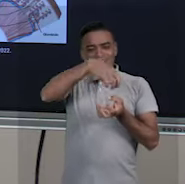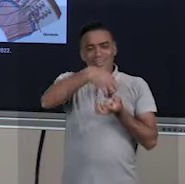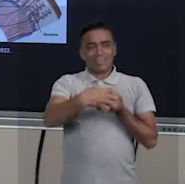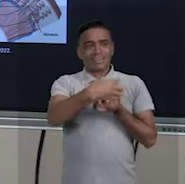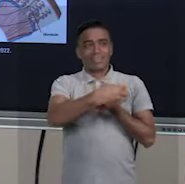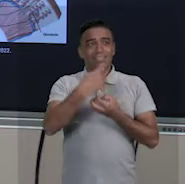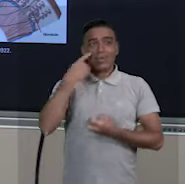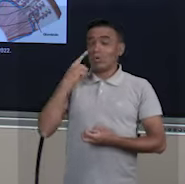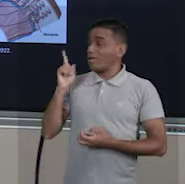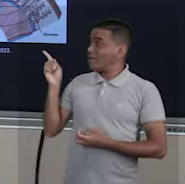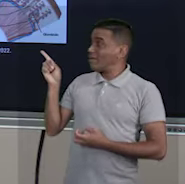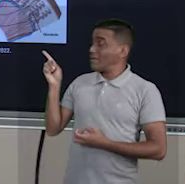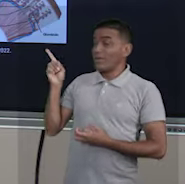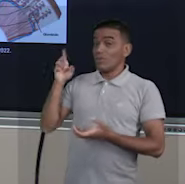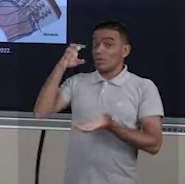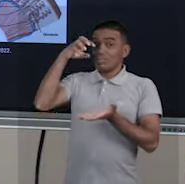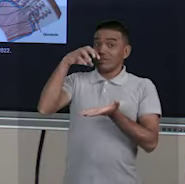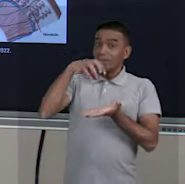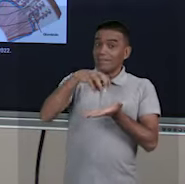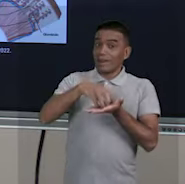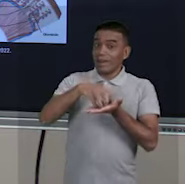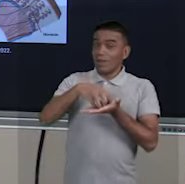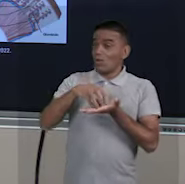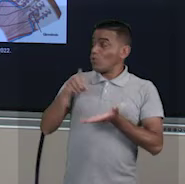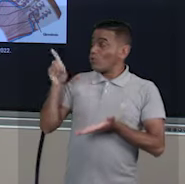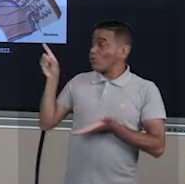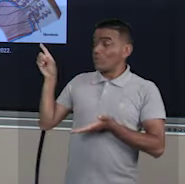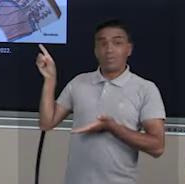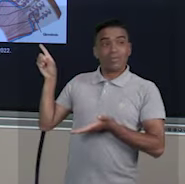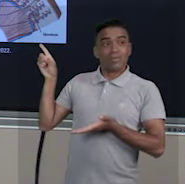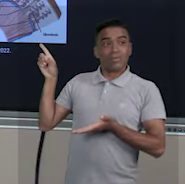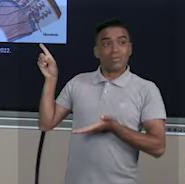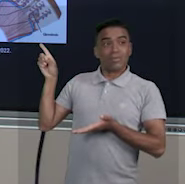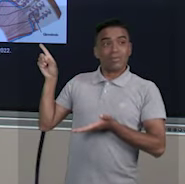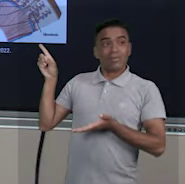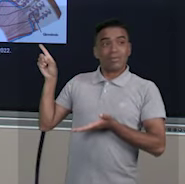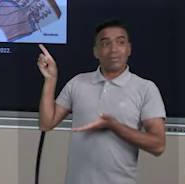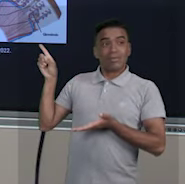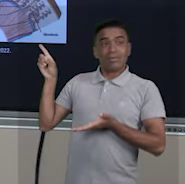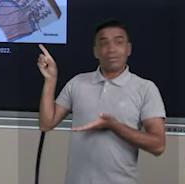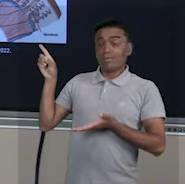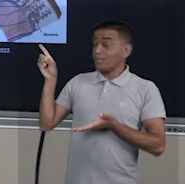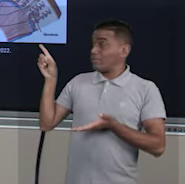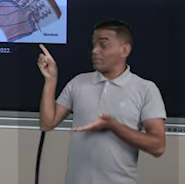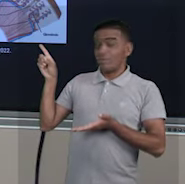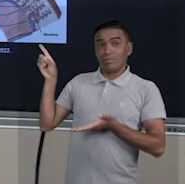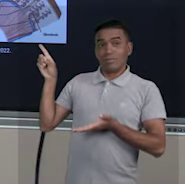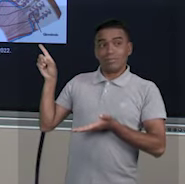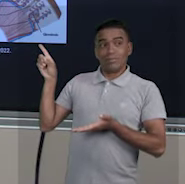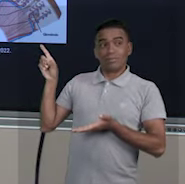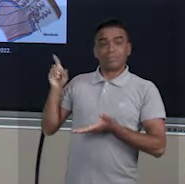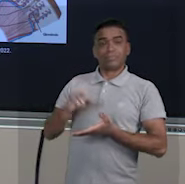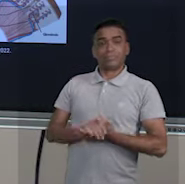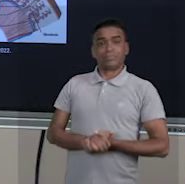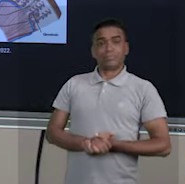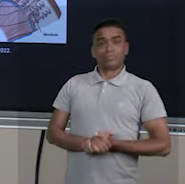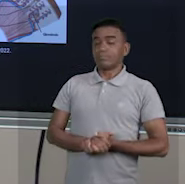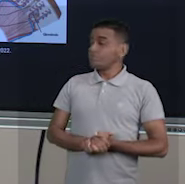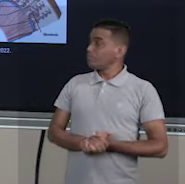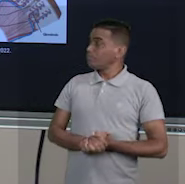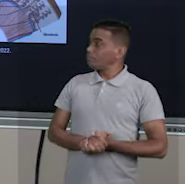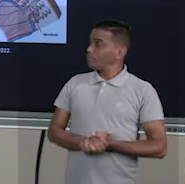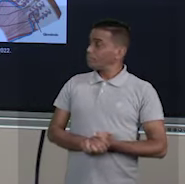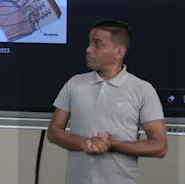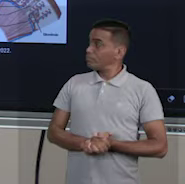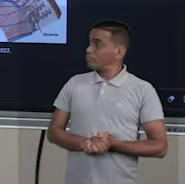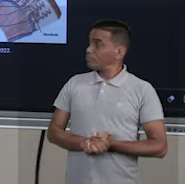uma região central, né, que é chamada de pelve, o ureter, que é o... Opa, deixa eu selecionar minha caneta